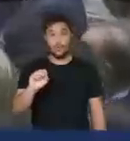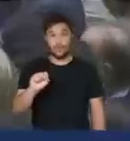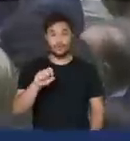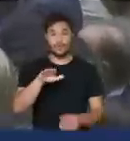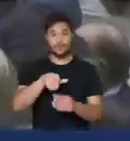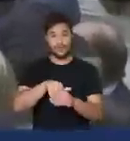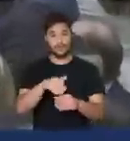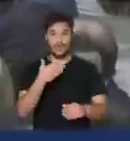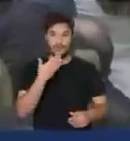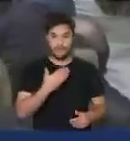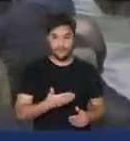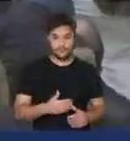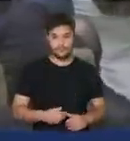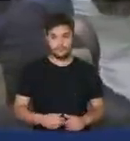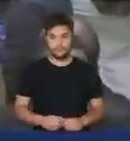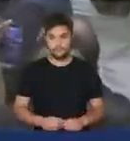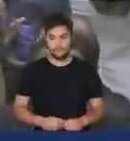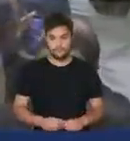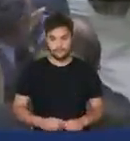votos favoráveis.